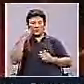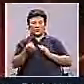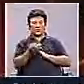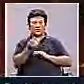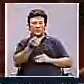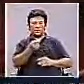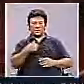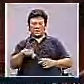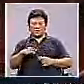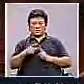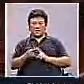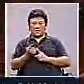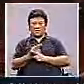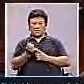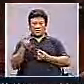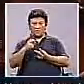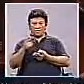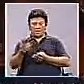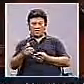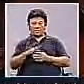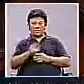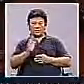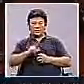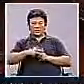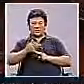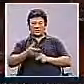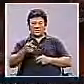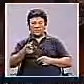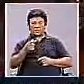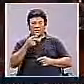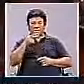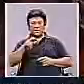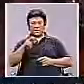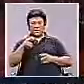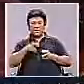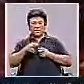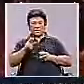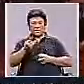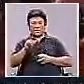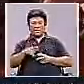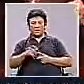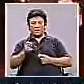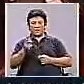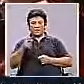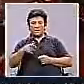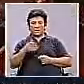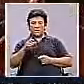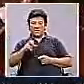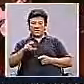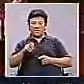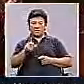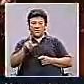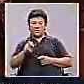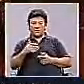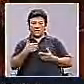Este ano temos várias novidades, uma delas é que dobrámos os rallies que vêm, entre aspas, deságuar ao caramulo, o ano passado eram dois, este